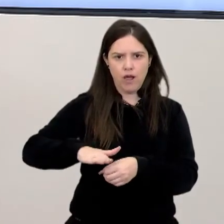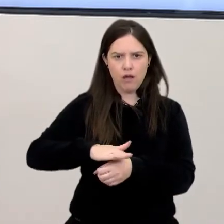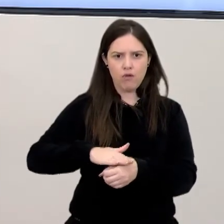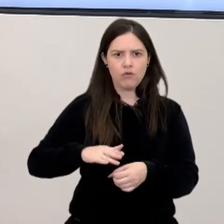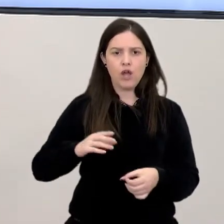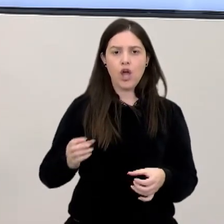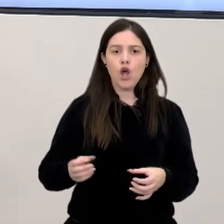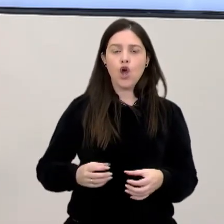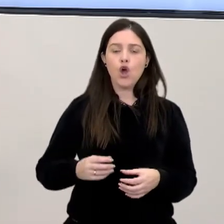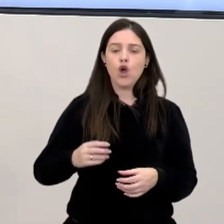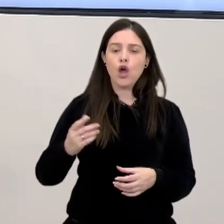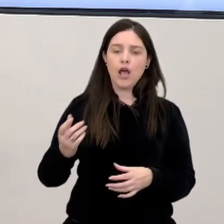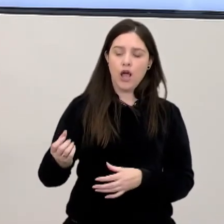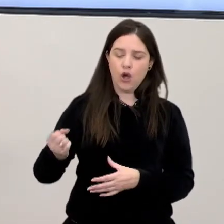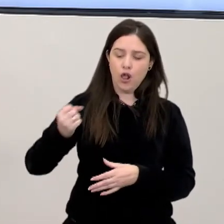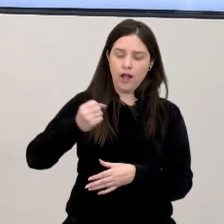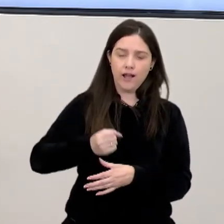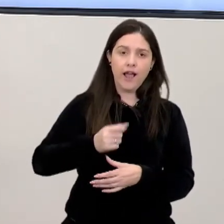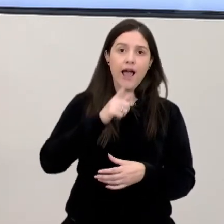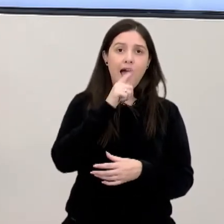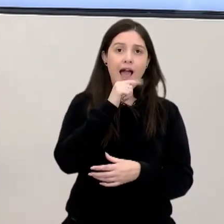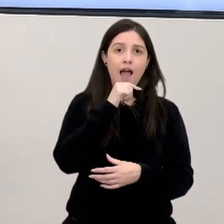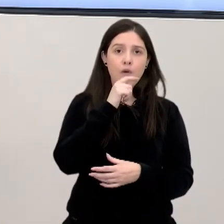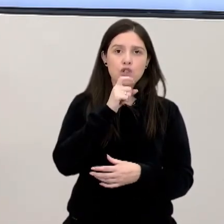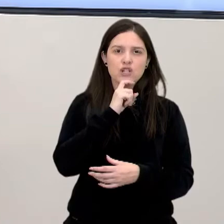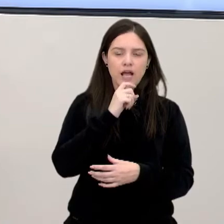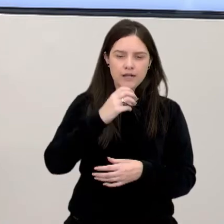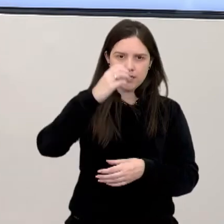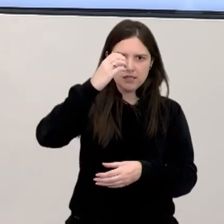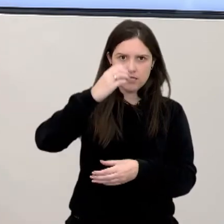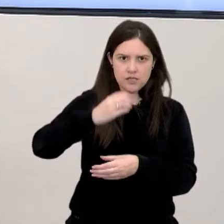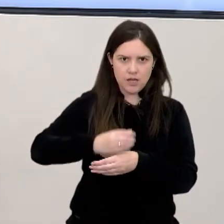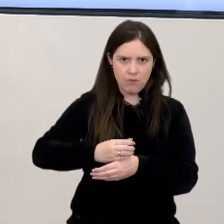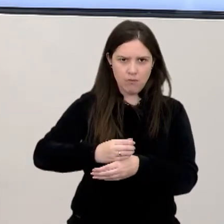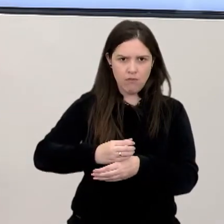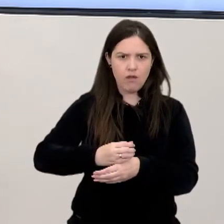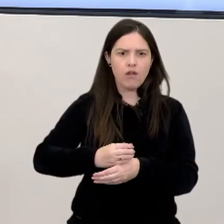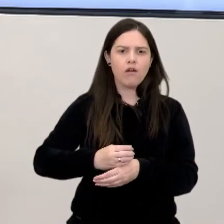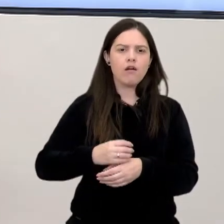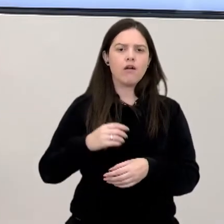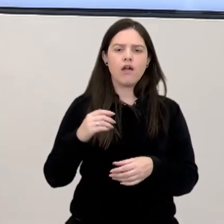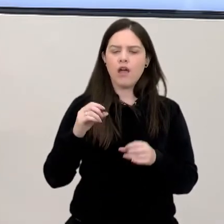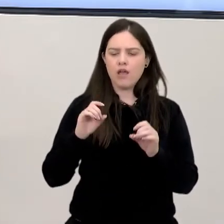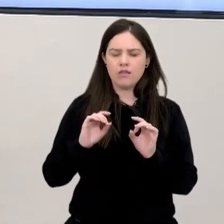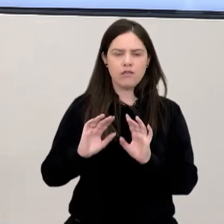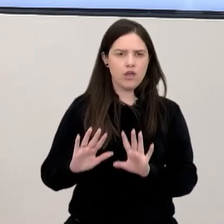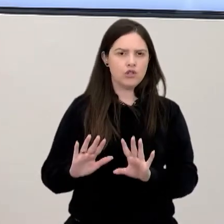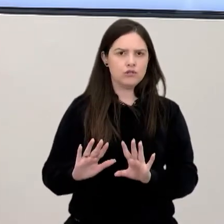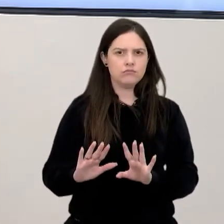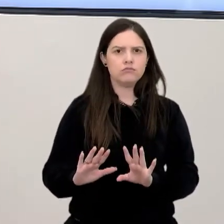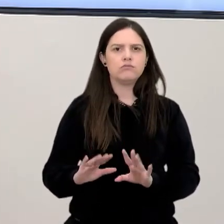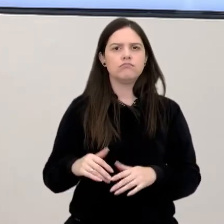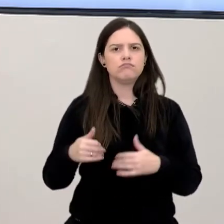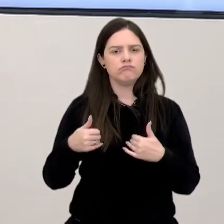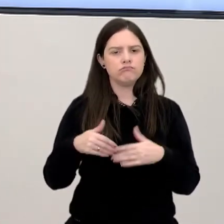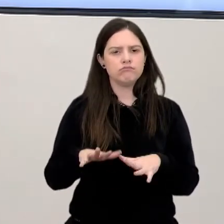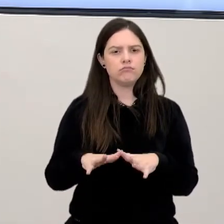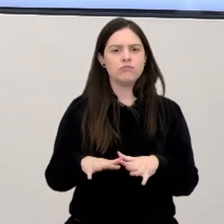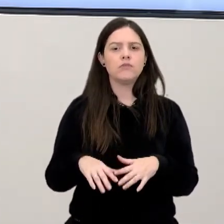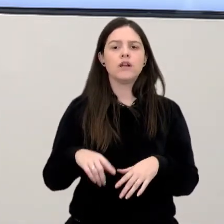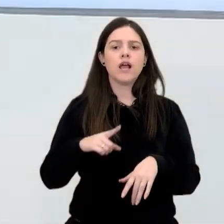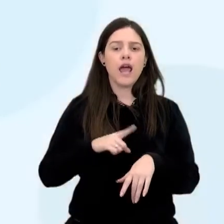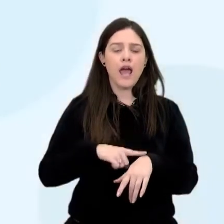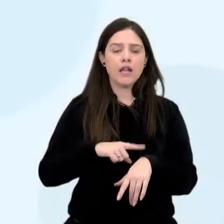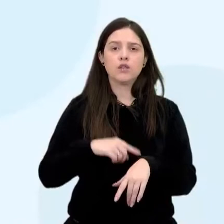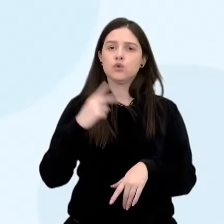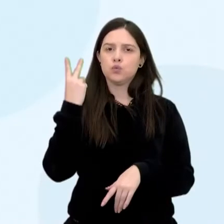a água e mede a temperatura da água também inicialmente gelada e liga a bomba ali e fica esperando. E a cada 2